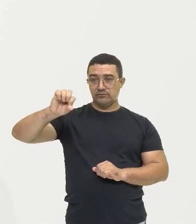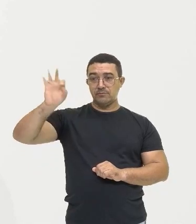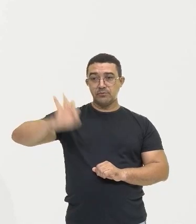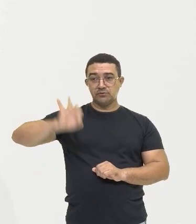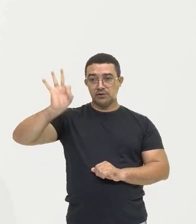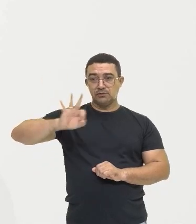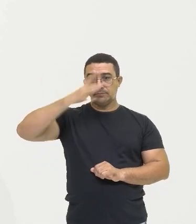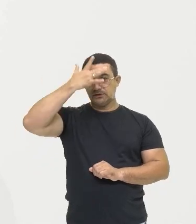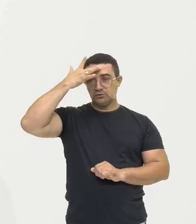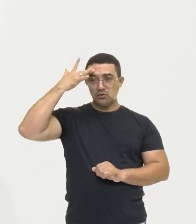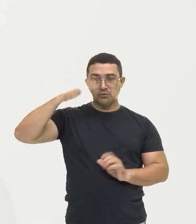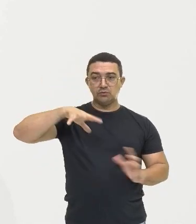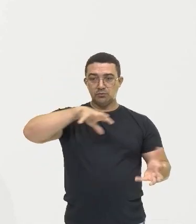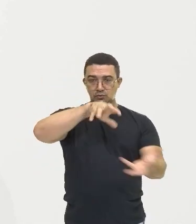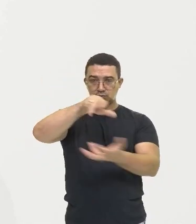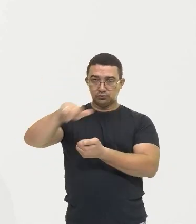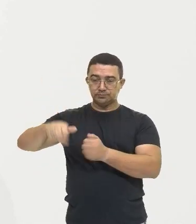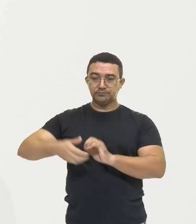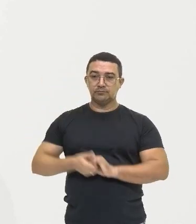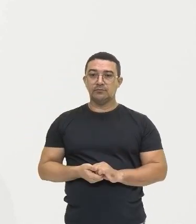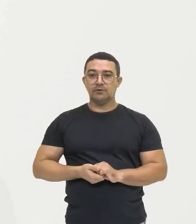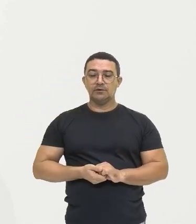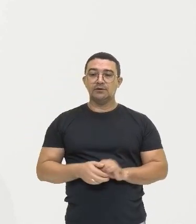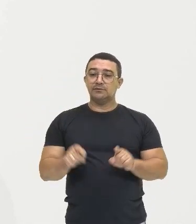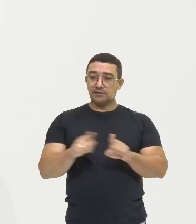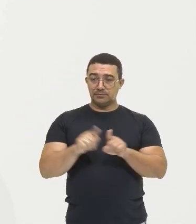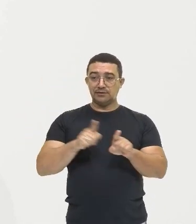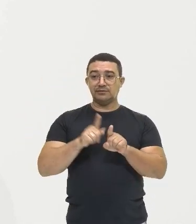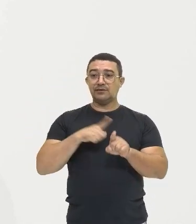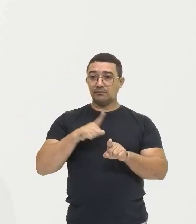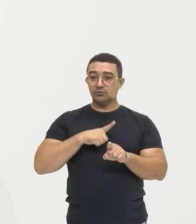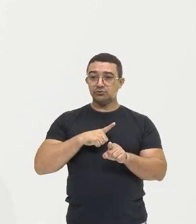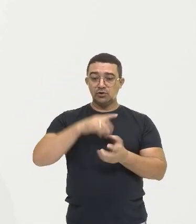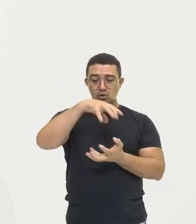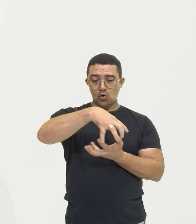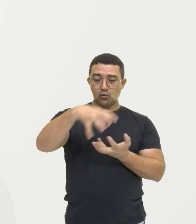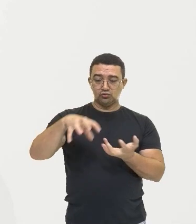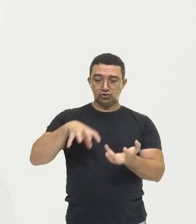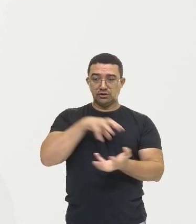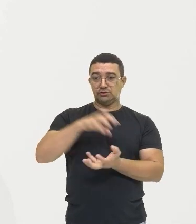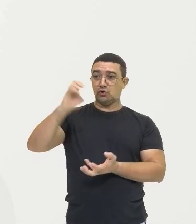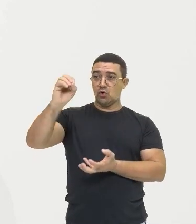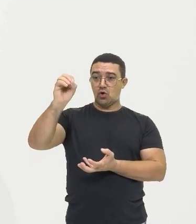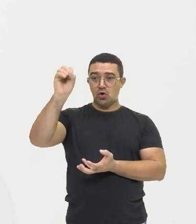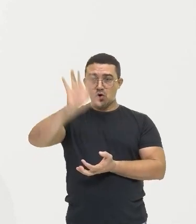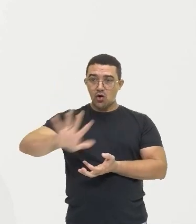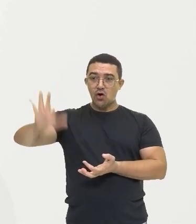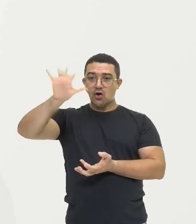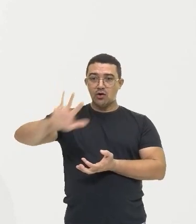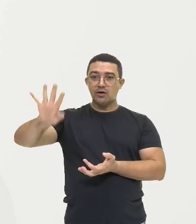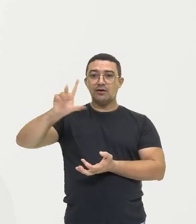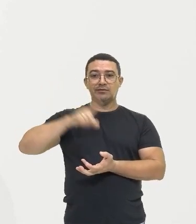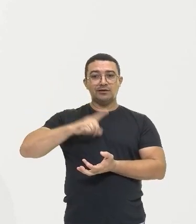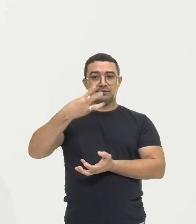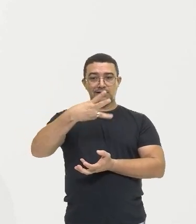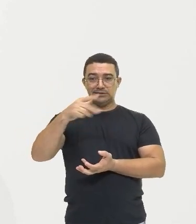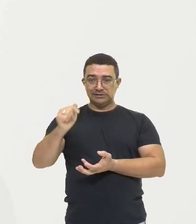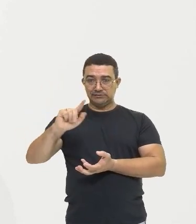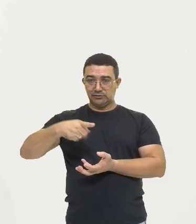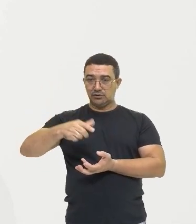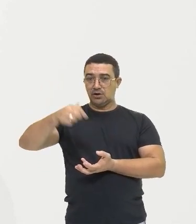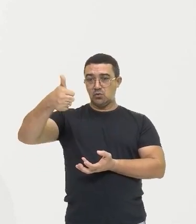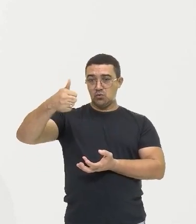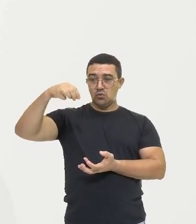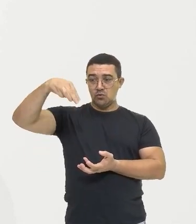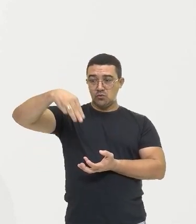10,9% da população mundial. Por fim, temos a Oceania, tá bom? Que tem cerca de 37,1 milhões